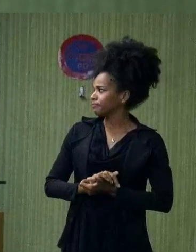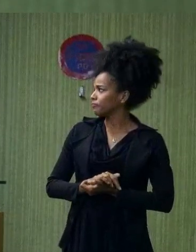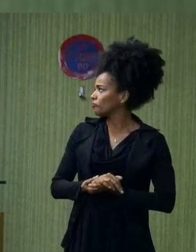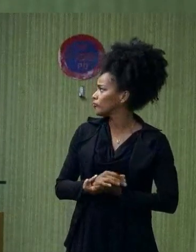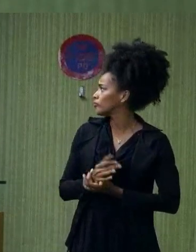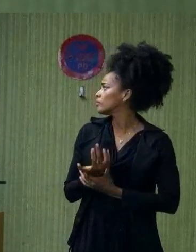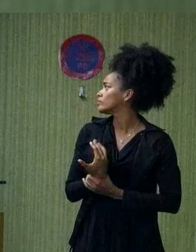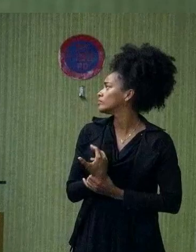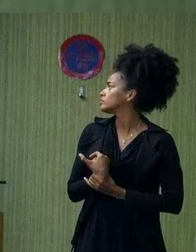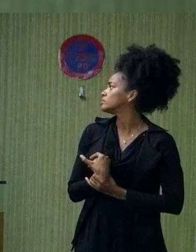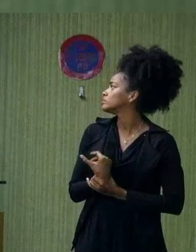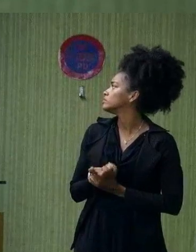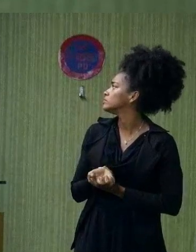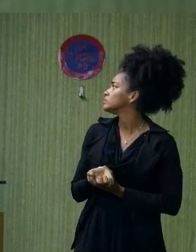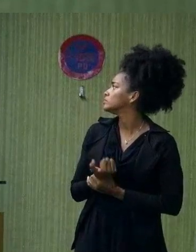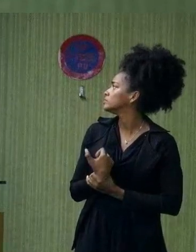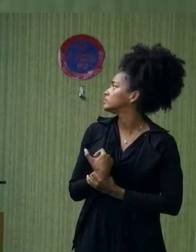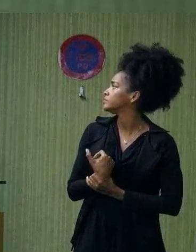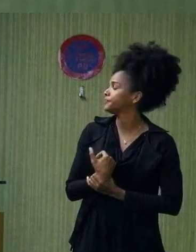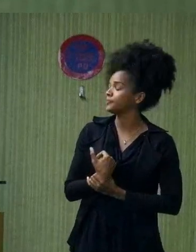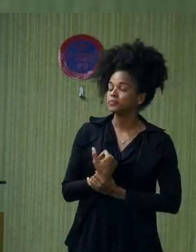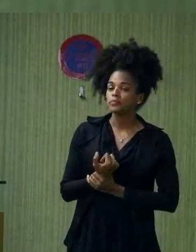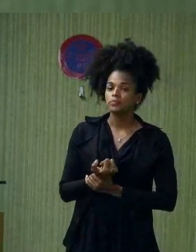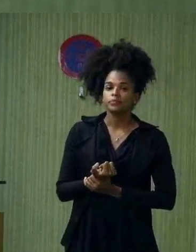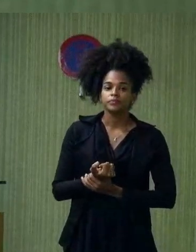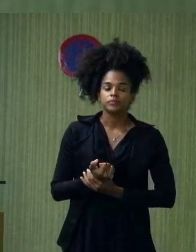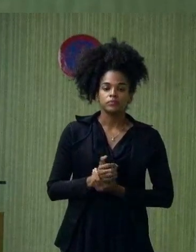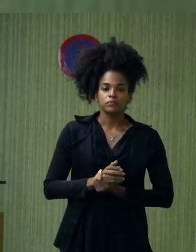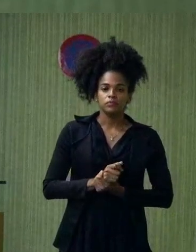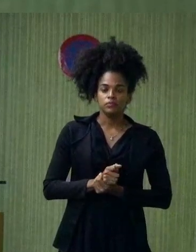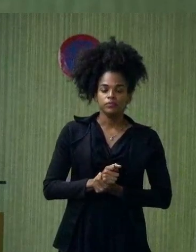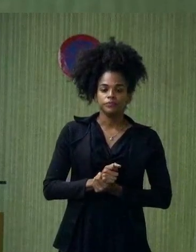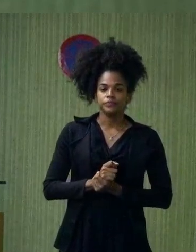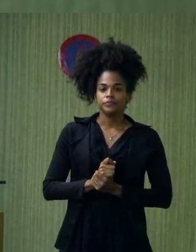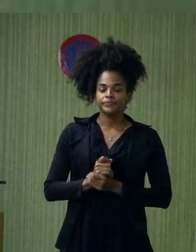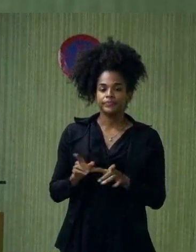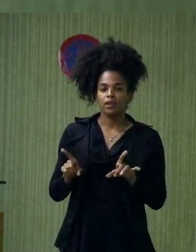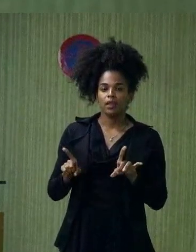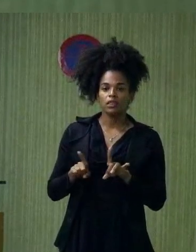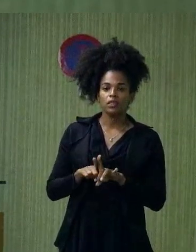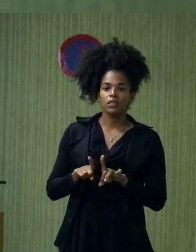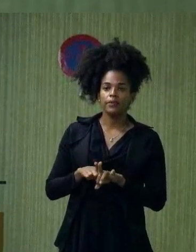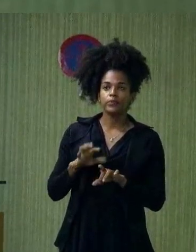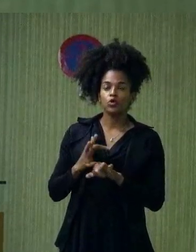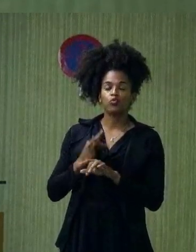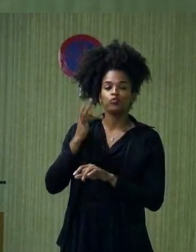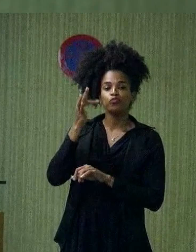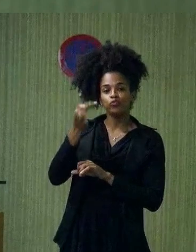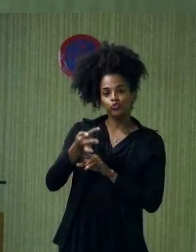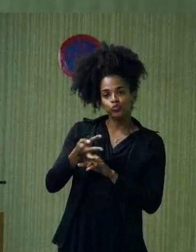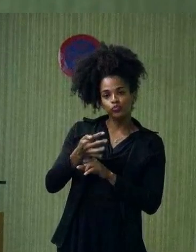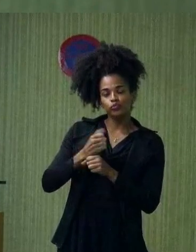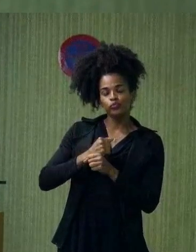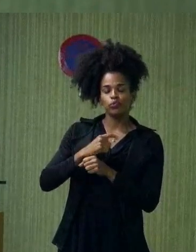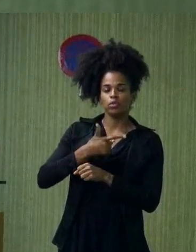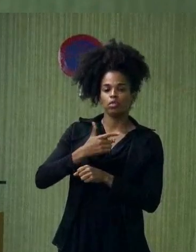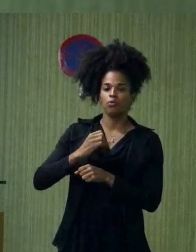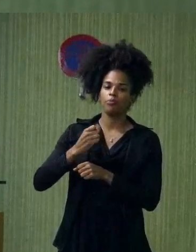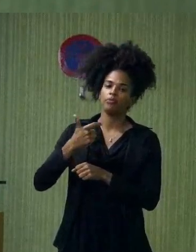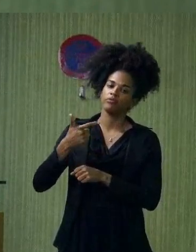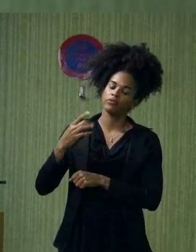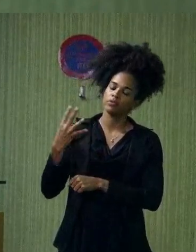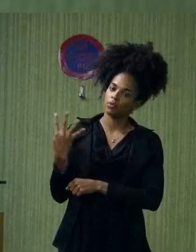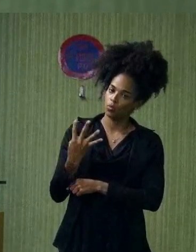então pode passar eu não tô conseguindo passar obrigada a previsão para 2024 esse decreto que saiu em